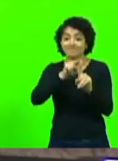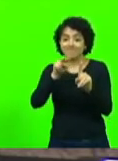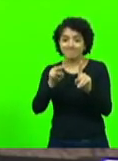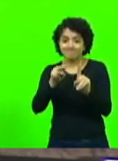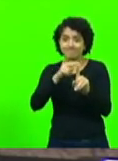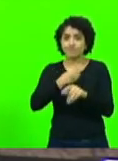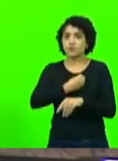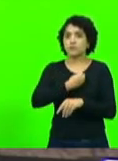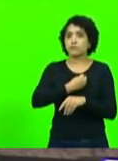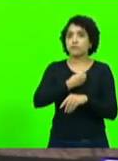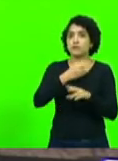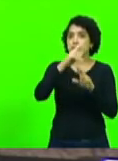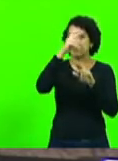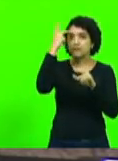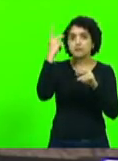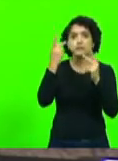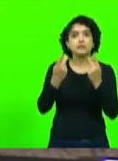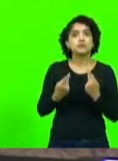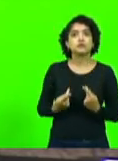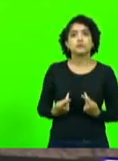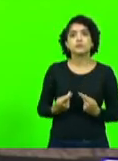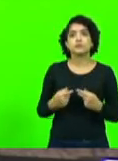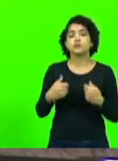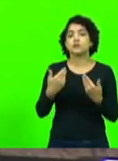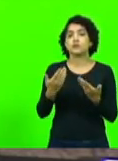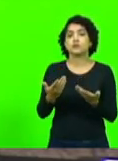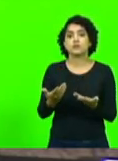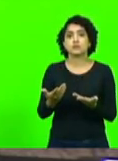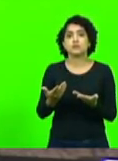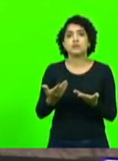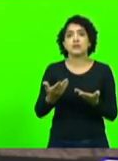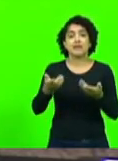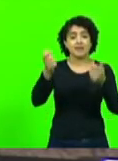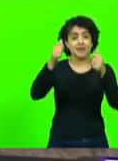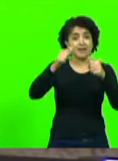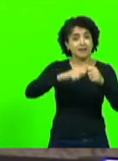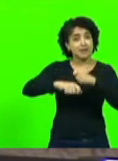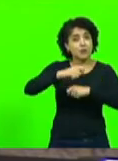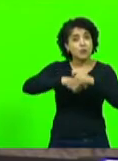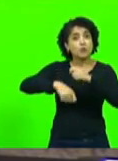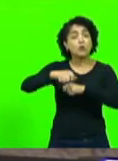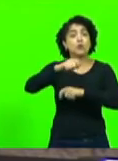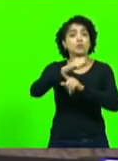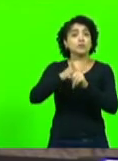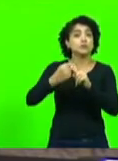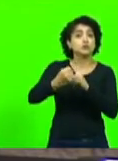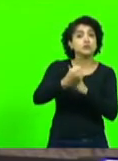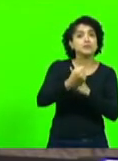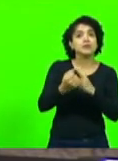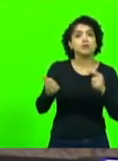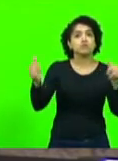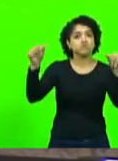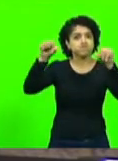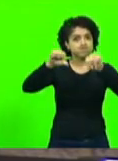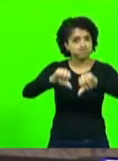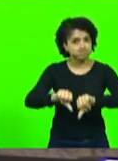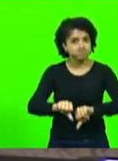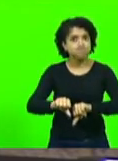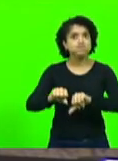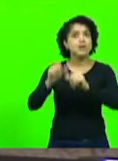vidas humanas, em toda uma tragédia econômica, social e